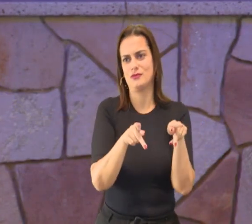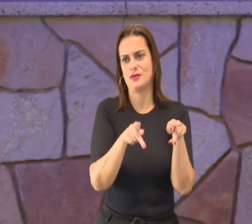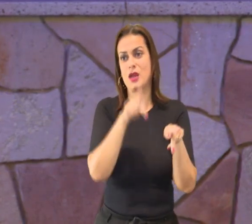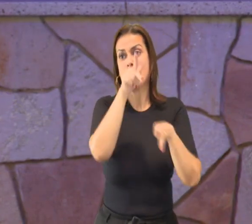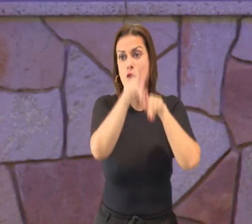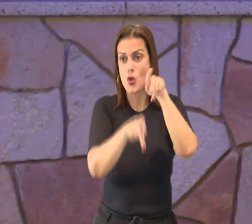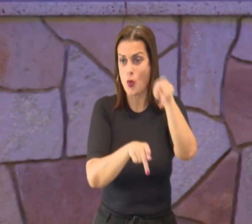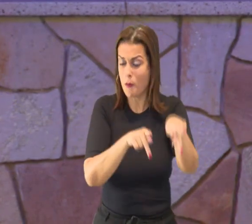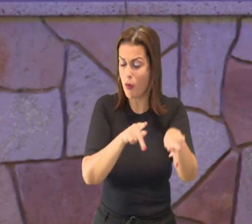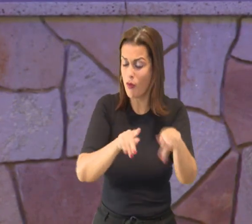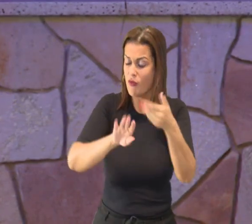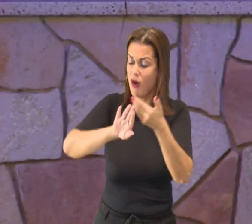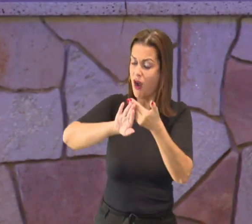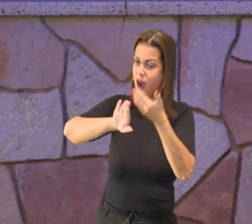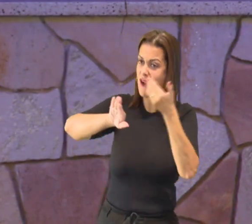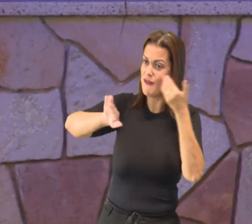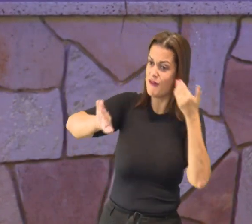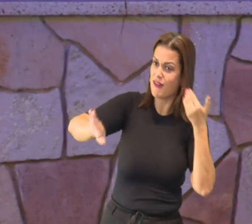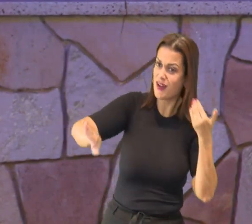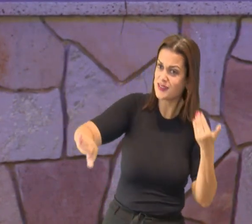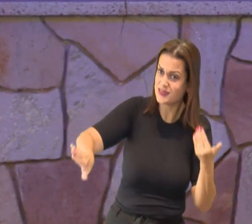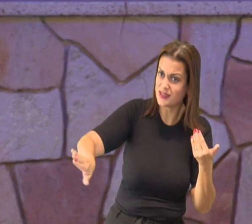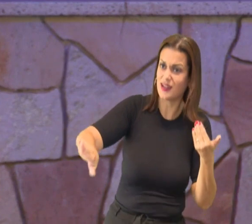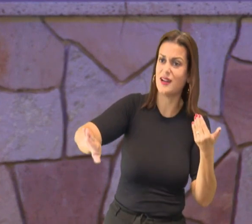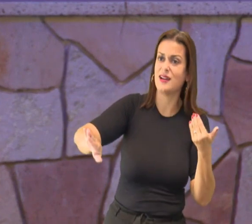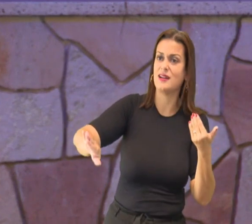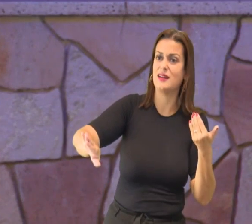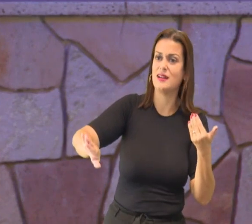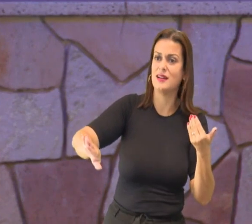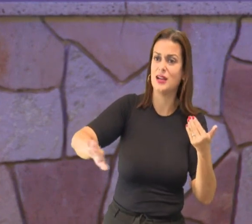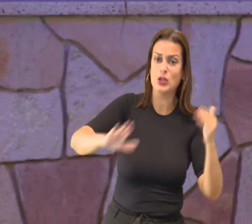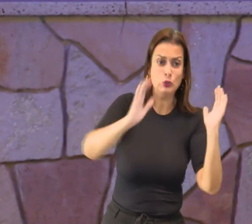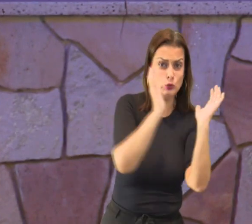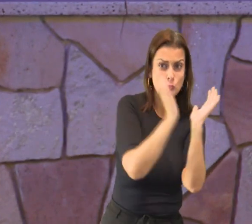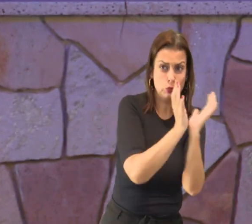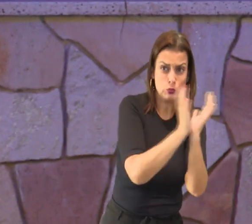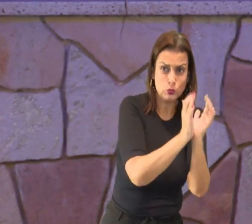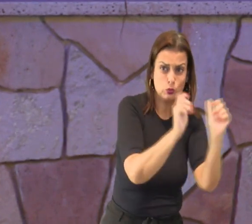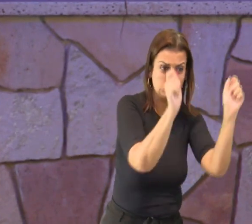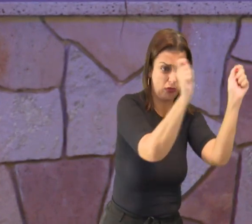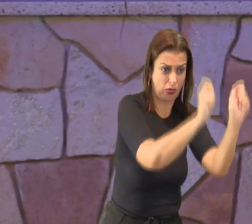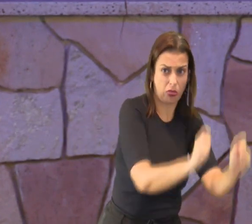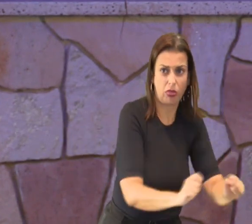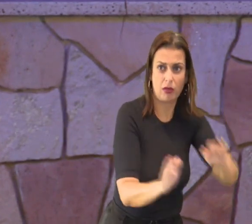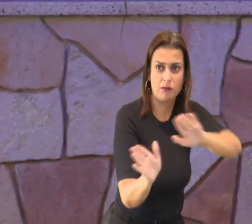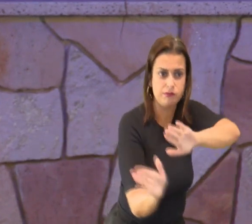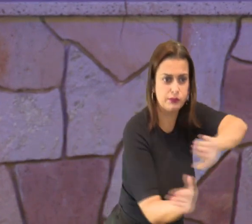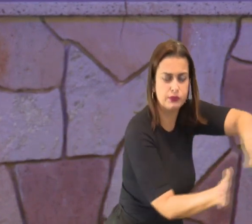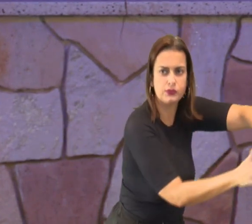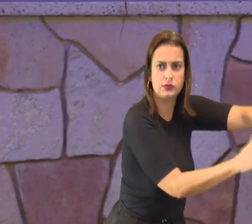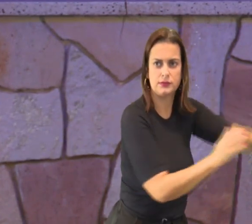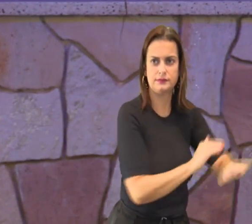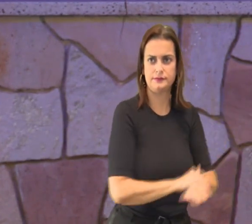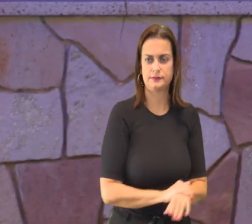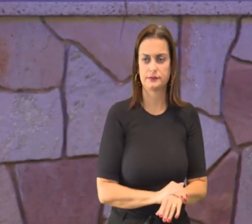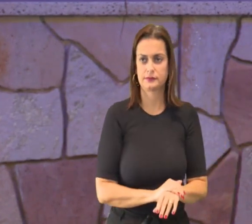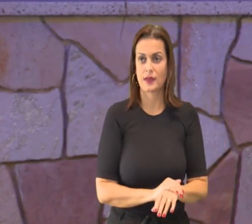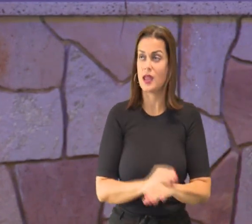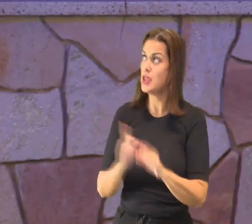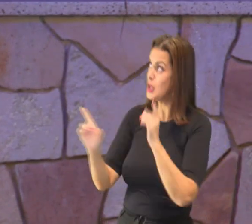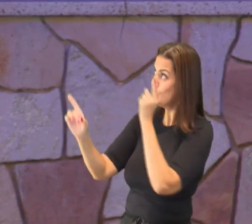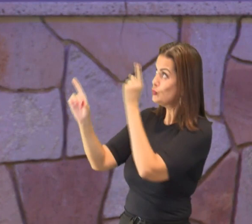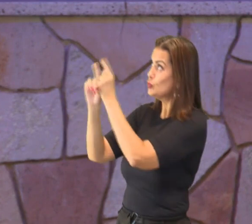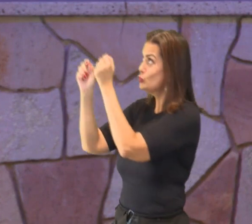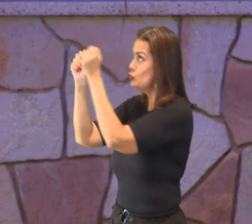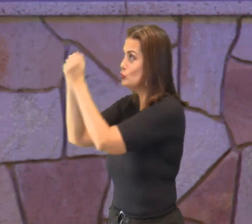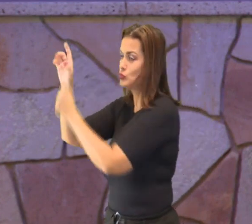se distanciasse cada vez mais das nações pagãs. Mas há uma outra coisa também, que